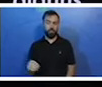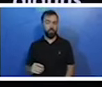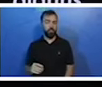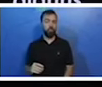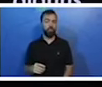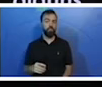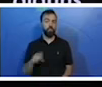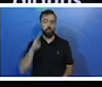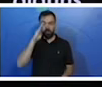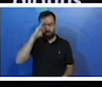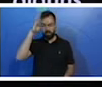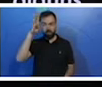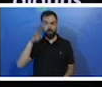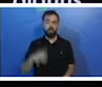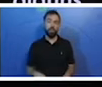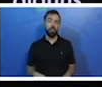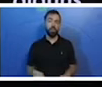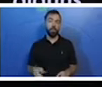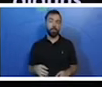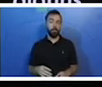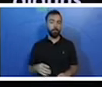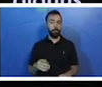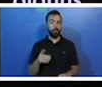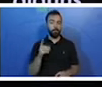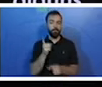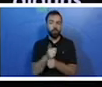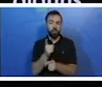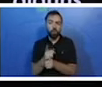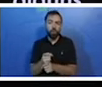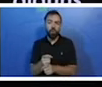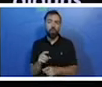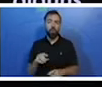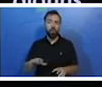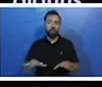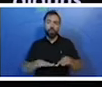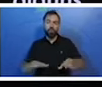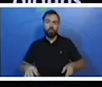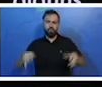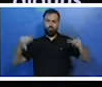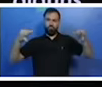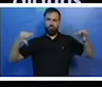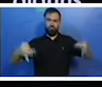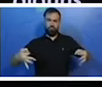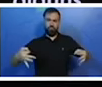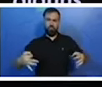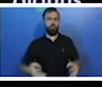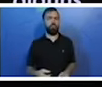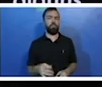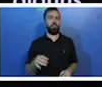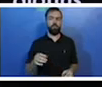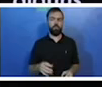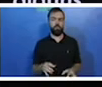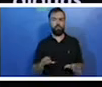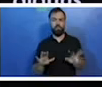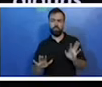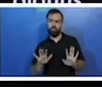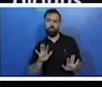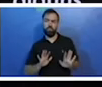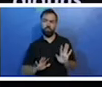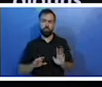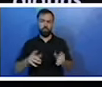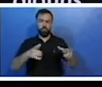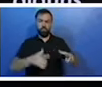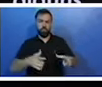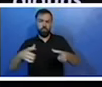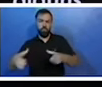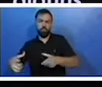pelo movimento perfeito, com risco calculado. Podem ser realizados em ambientes artificiais ou controlados. O lazer